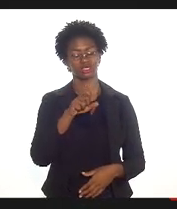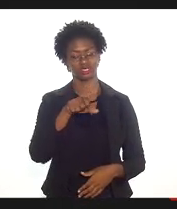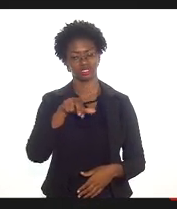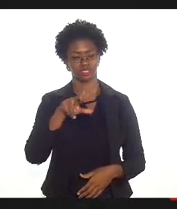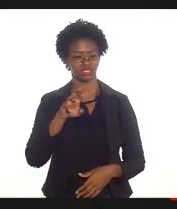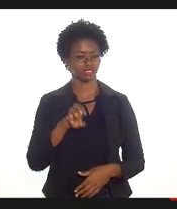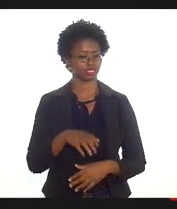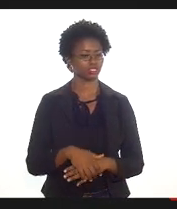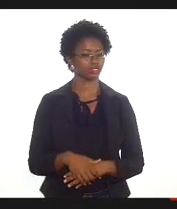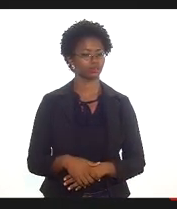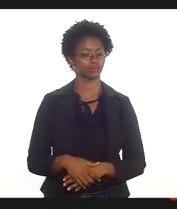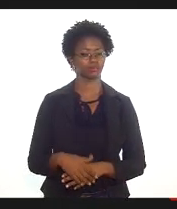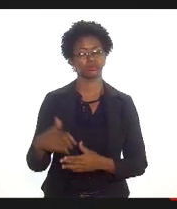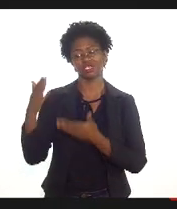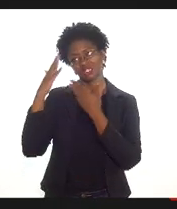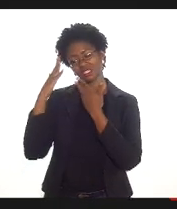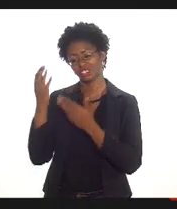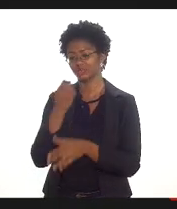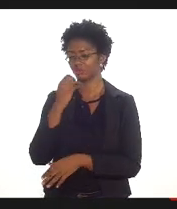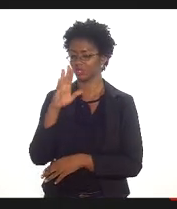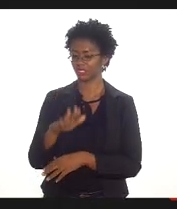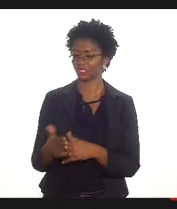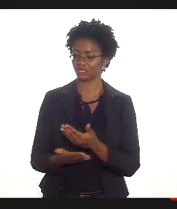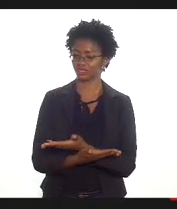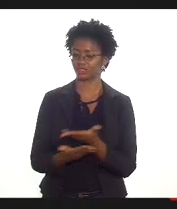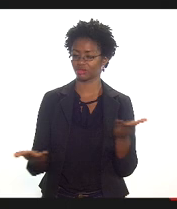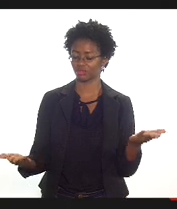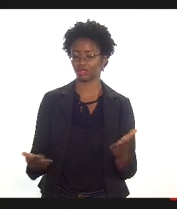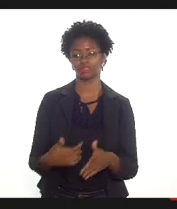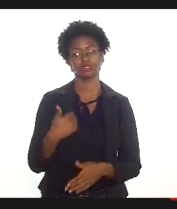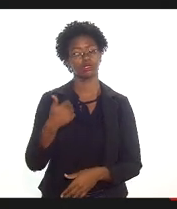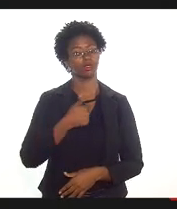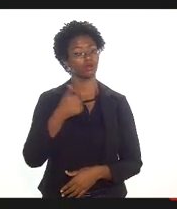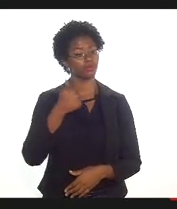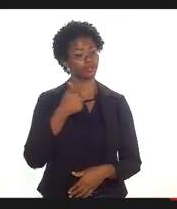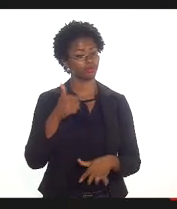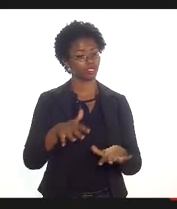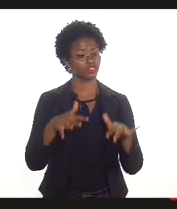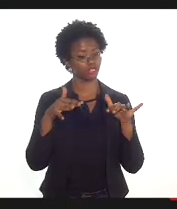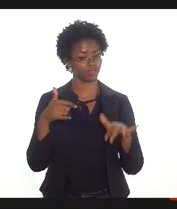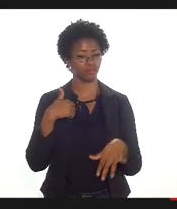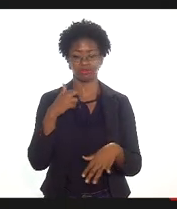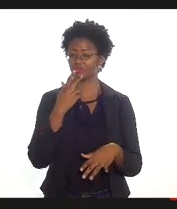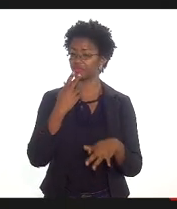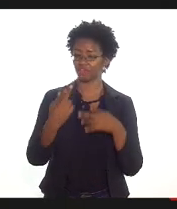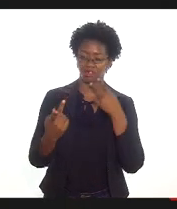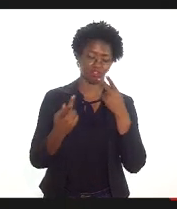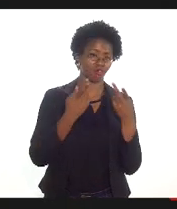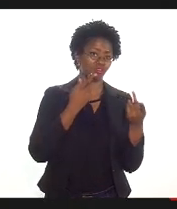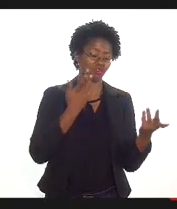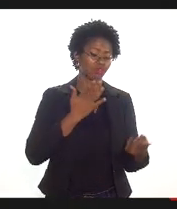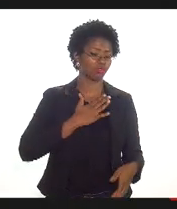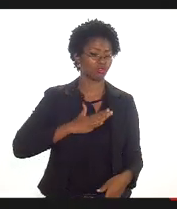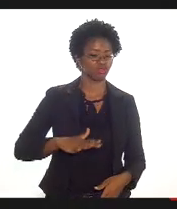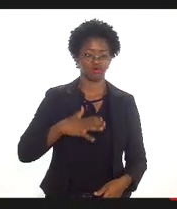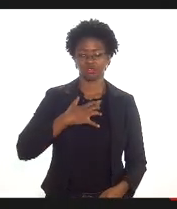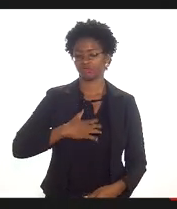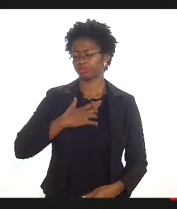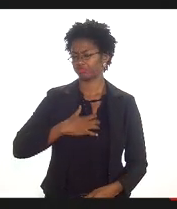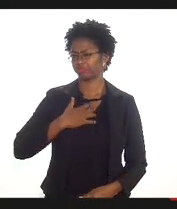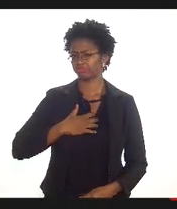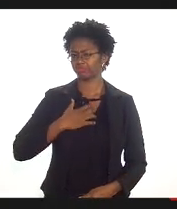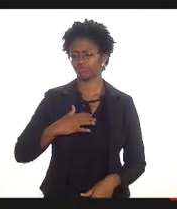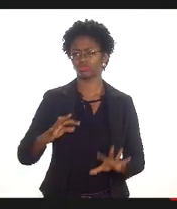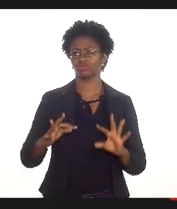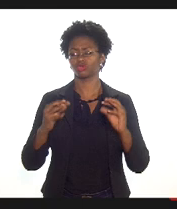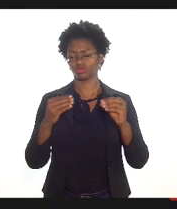boa tarde aí a todos. Como na primeira sessão já externei toda a minha indignação com tudo que a gente vem conhecendo a